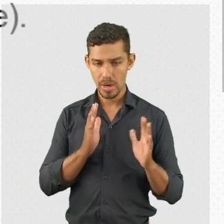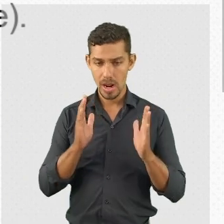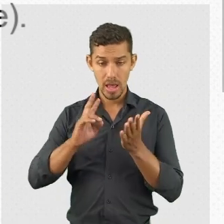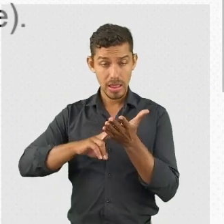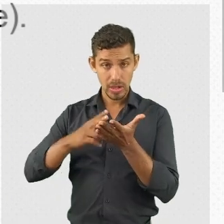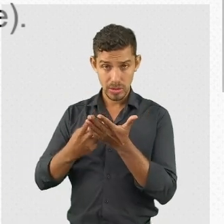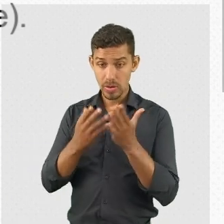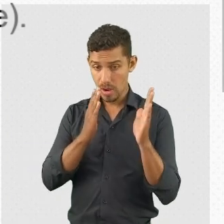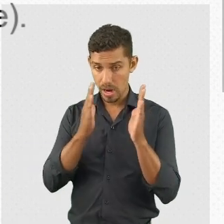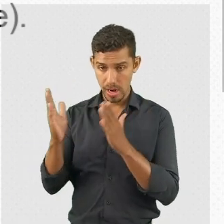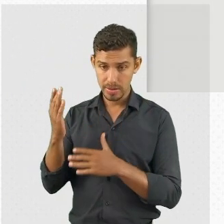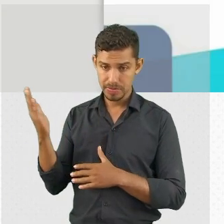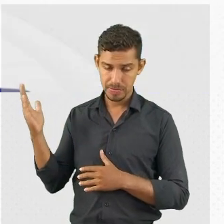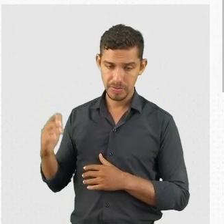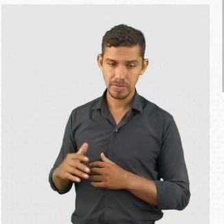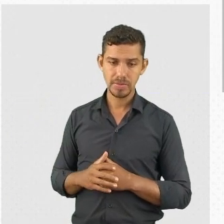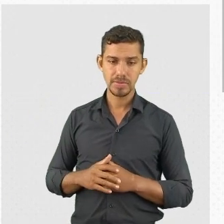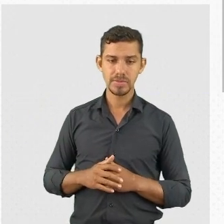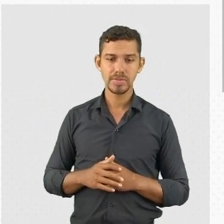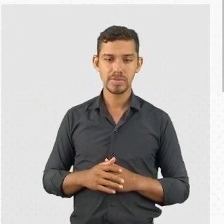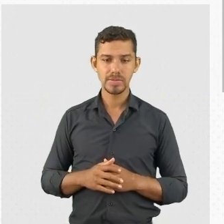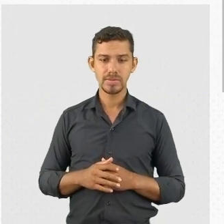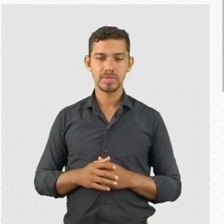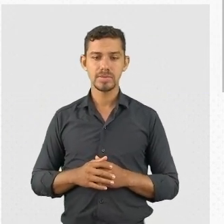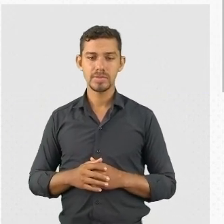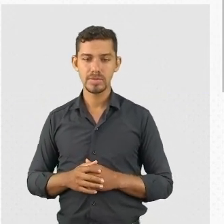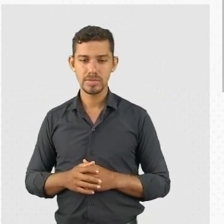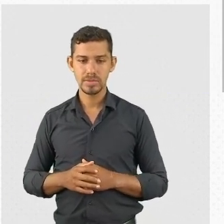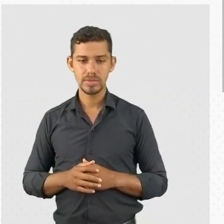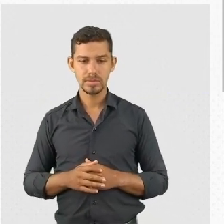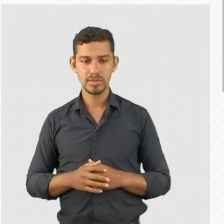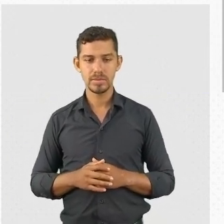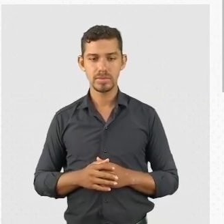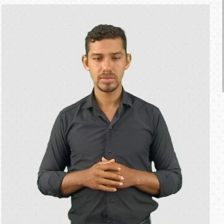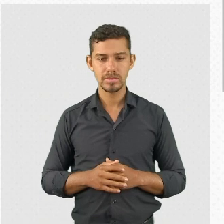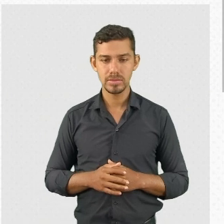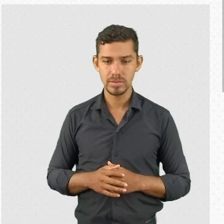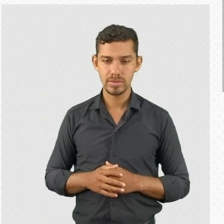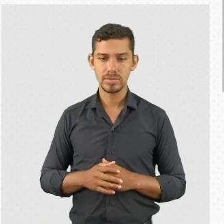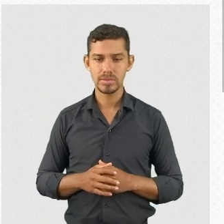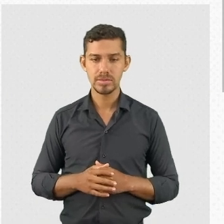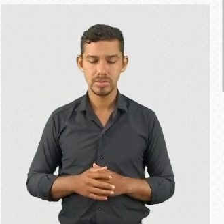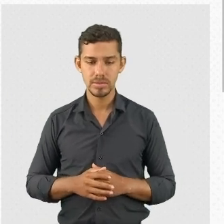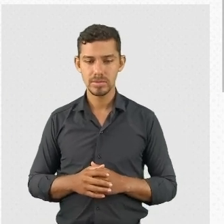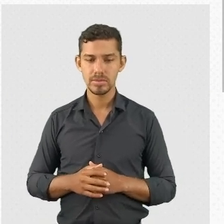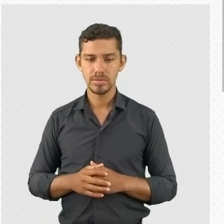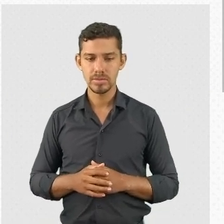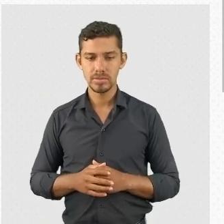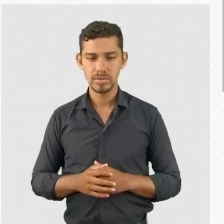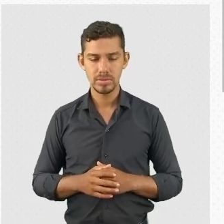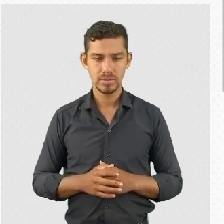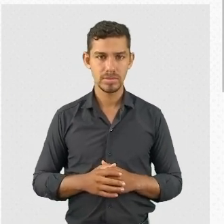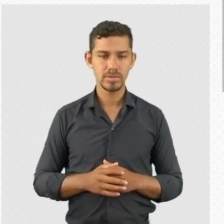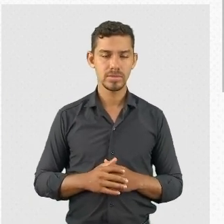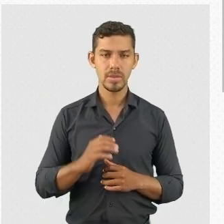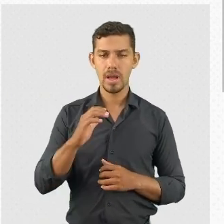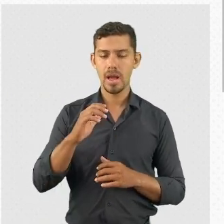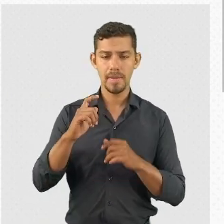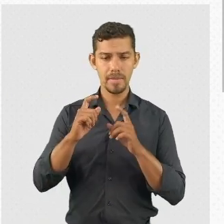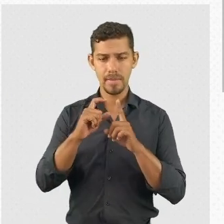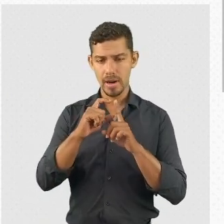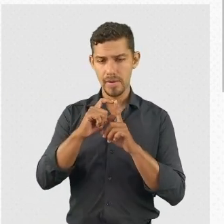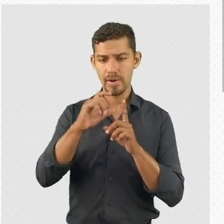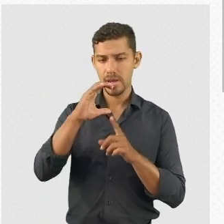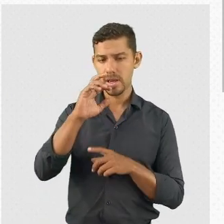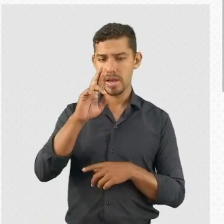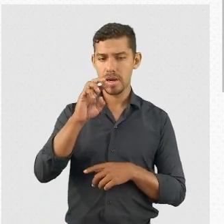bom? Que tem um errinho de acentuação ali. A palavra creme está com acento e não existe acento em creme, tá? Vamos fazer a